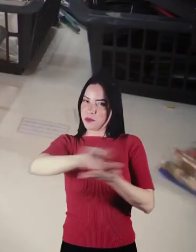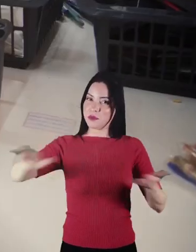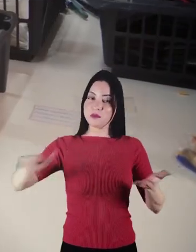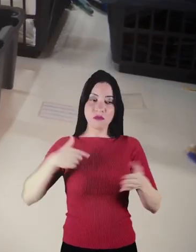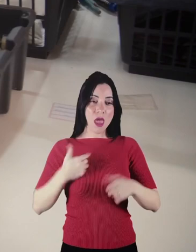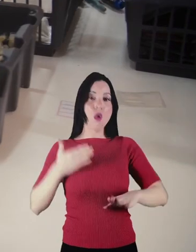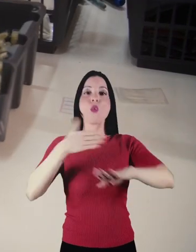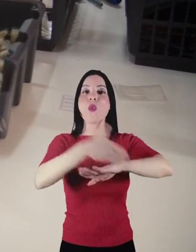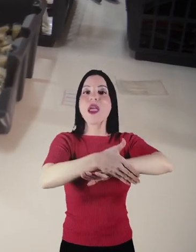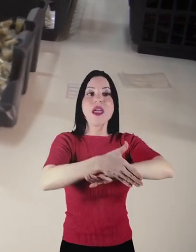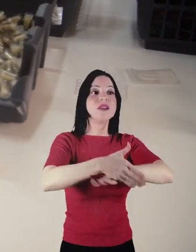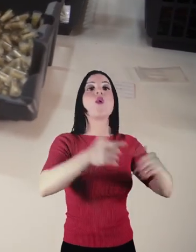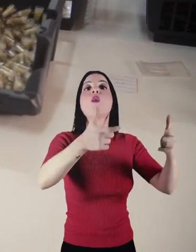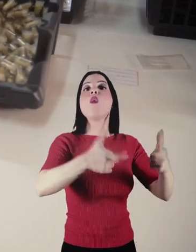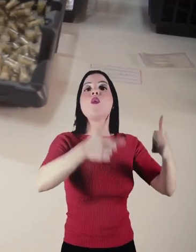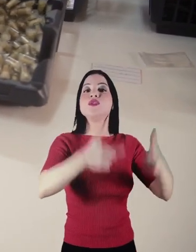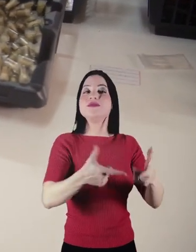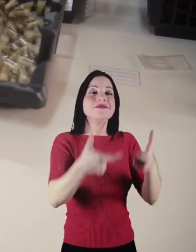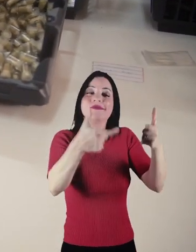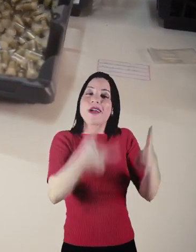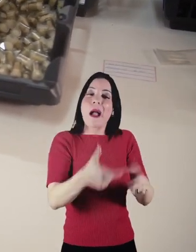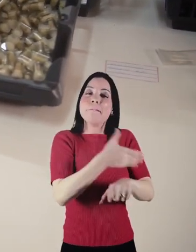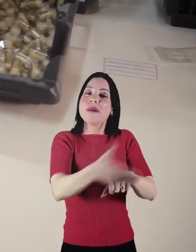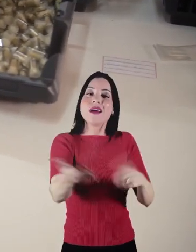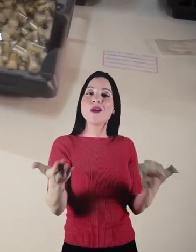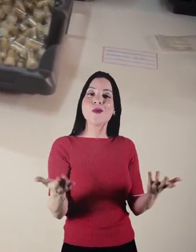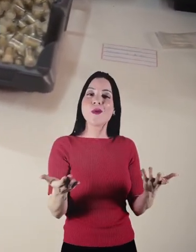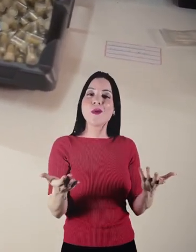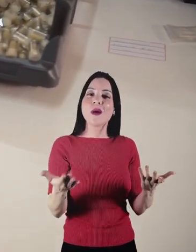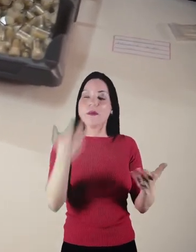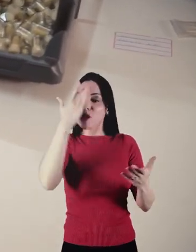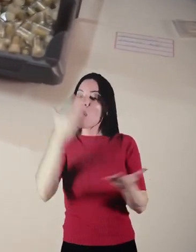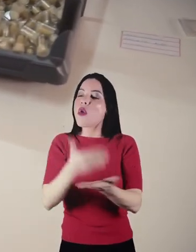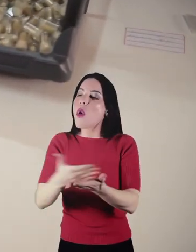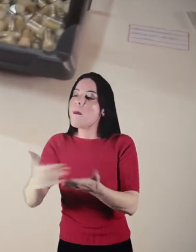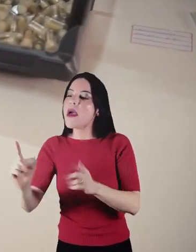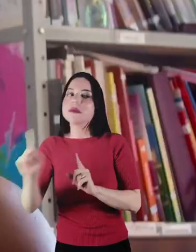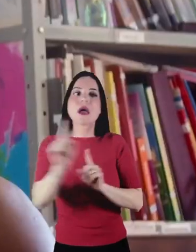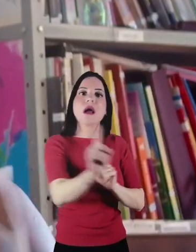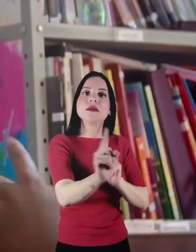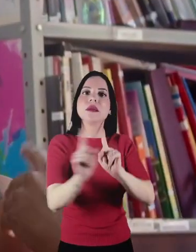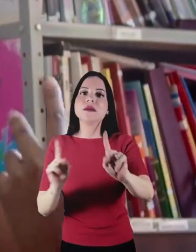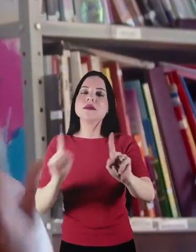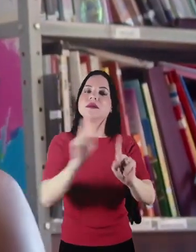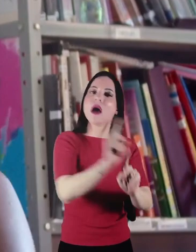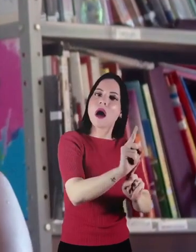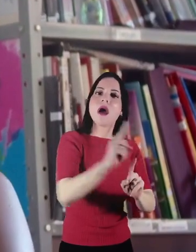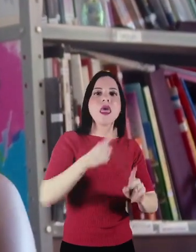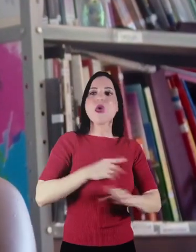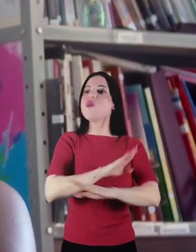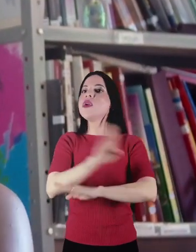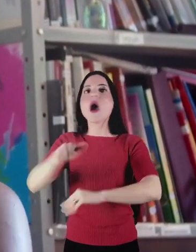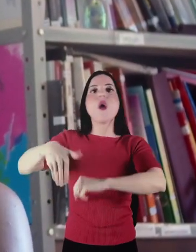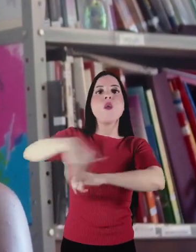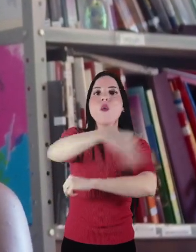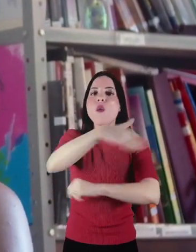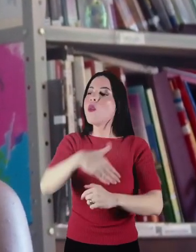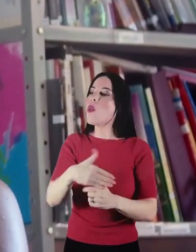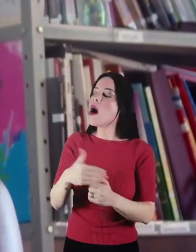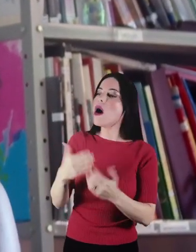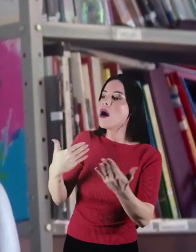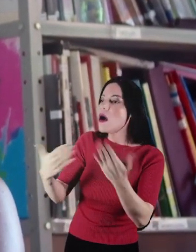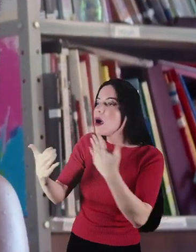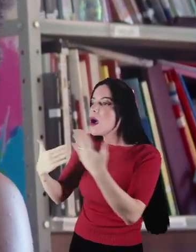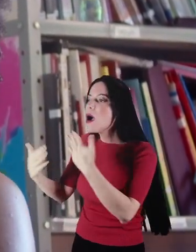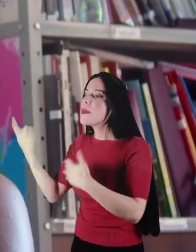branco, as pessoas começaram a acessar. Eu ia para a rua, eu ia para a cena de uso e eu conseguia trazer as pessoas para dentro do serviço.